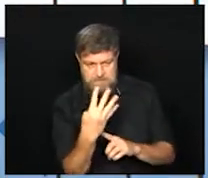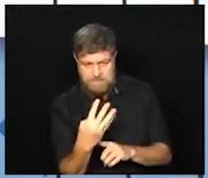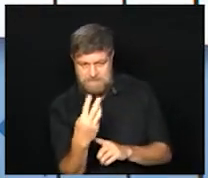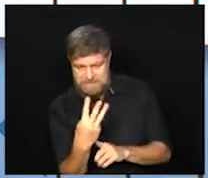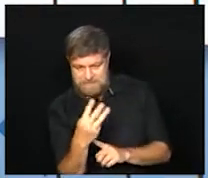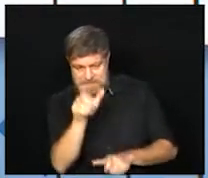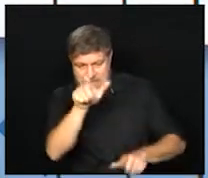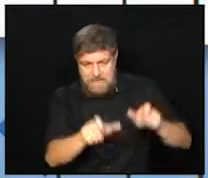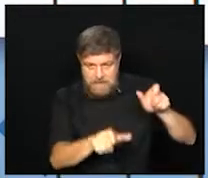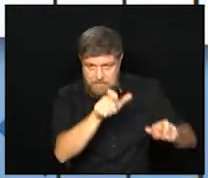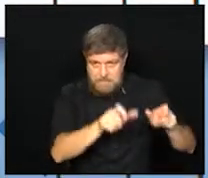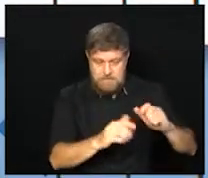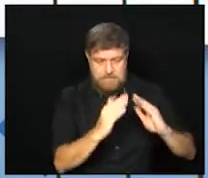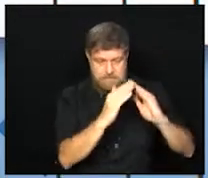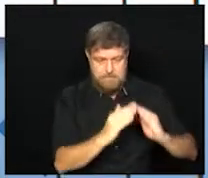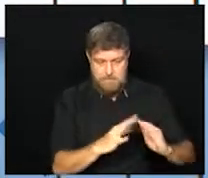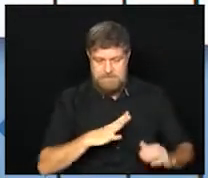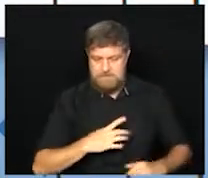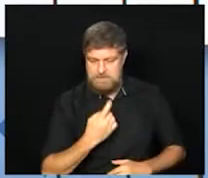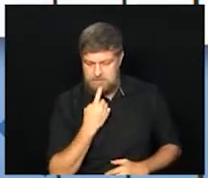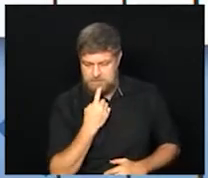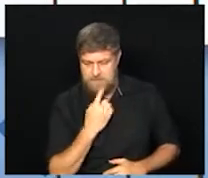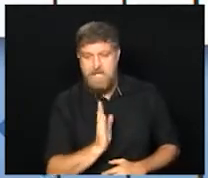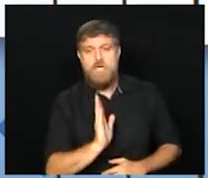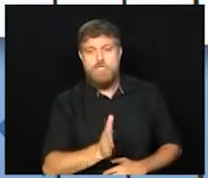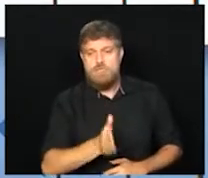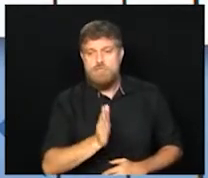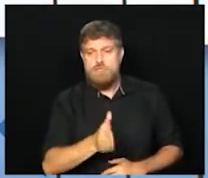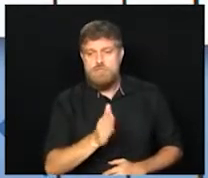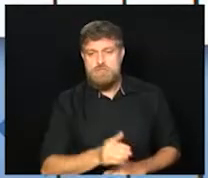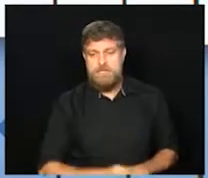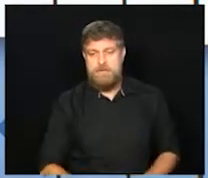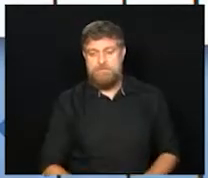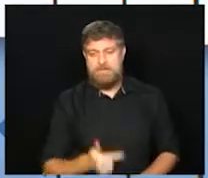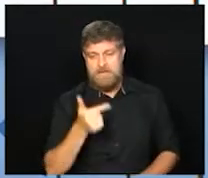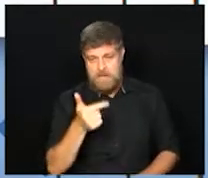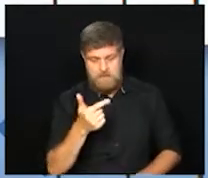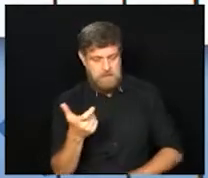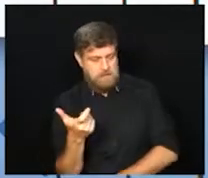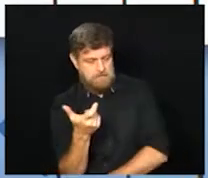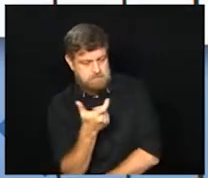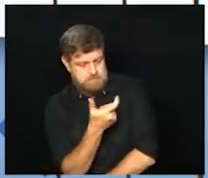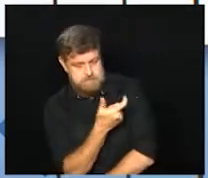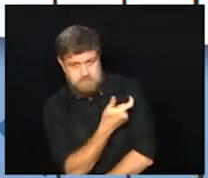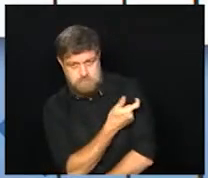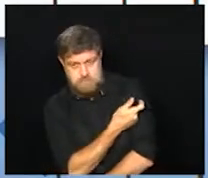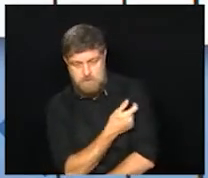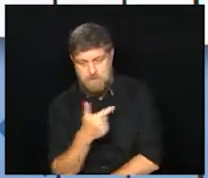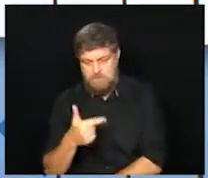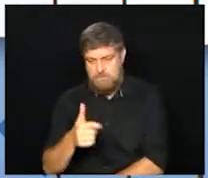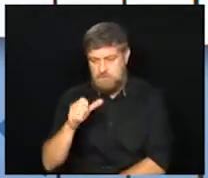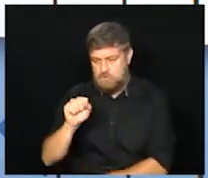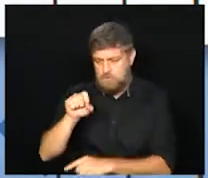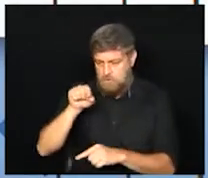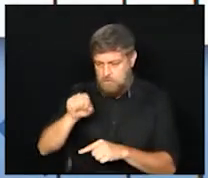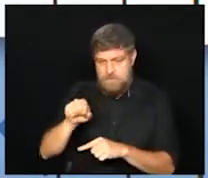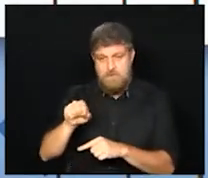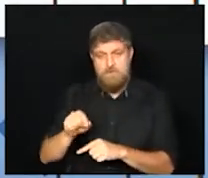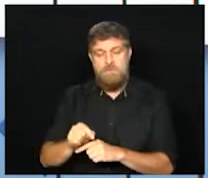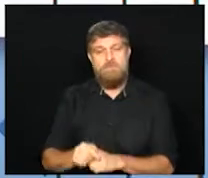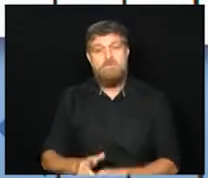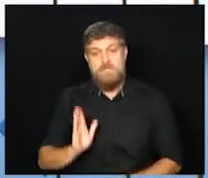325.443 pessoas moradoras da cidade já receberam as 2 doses e 28.061